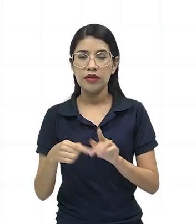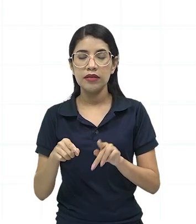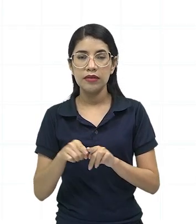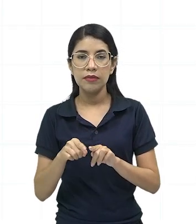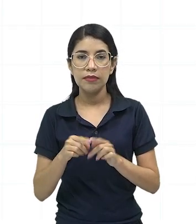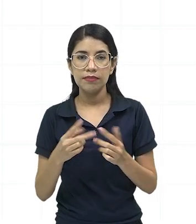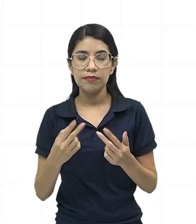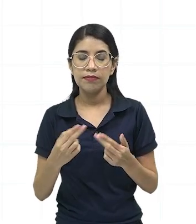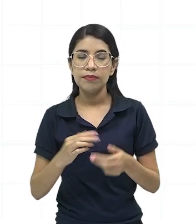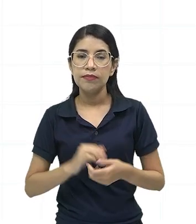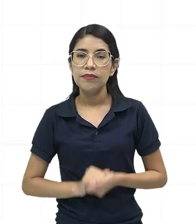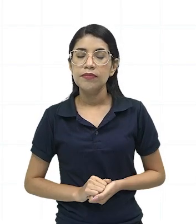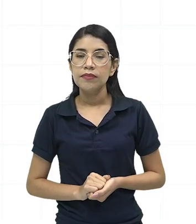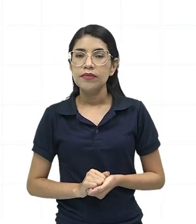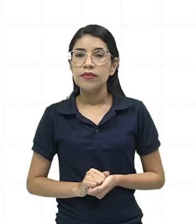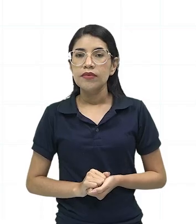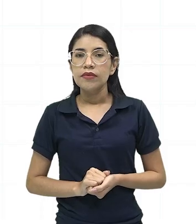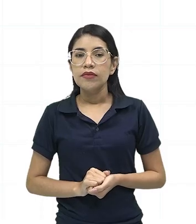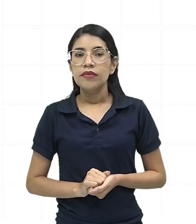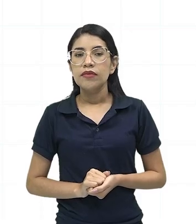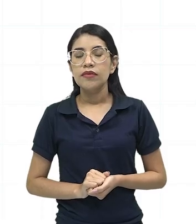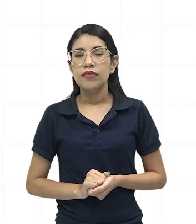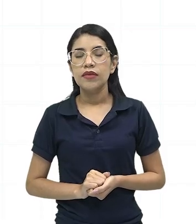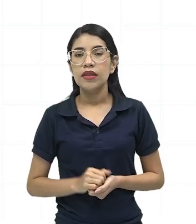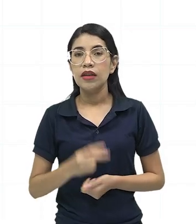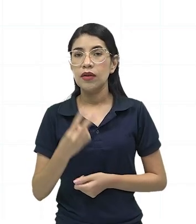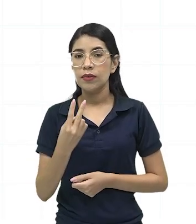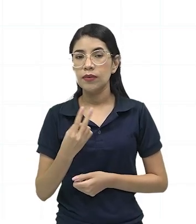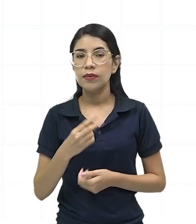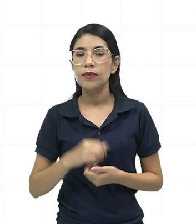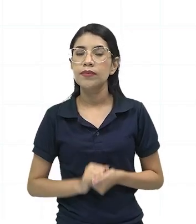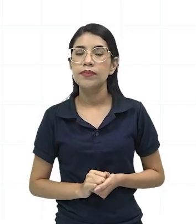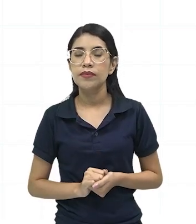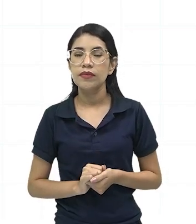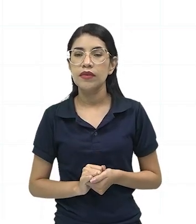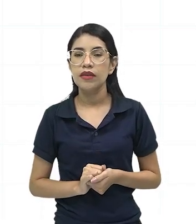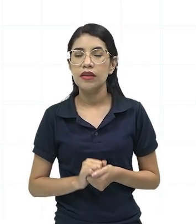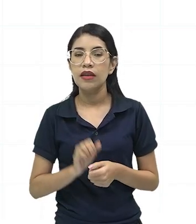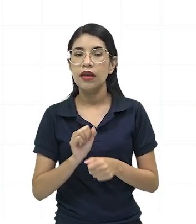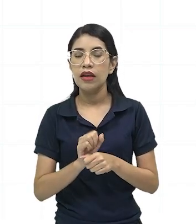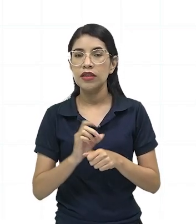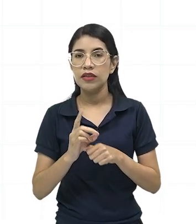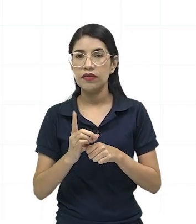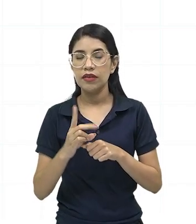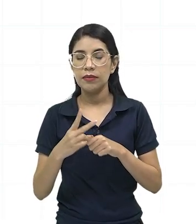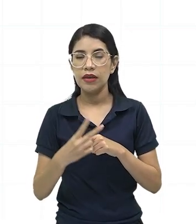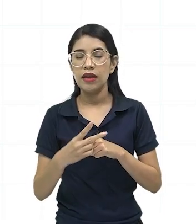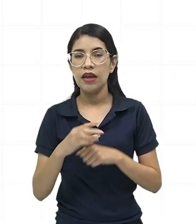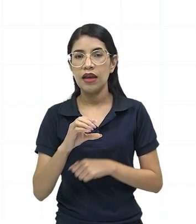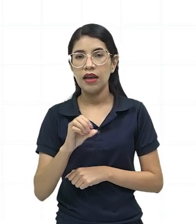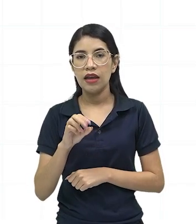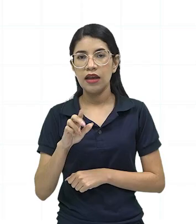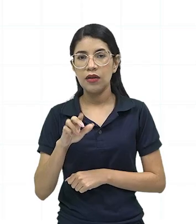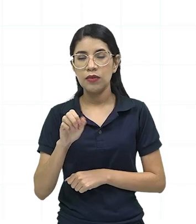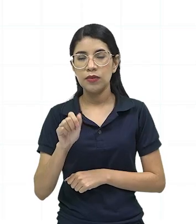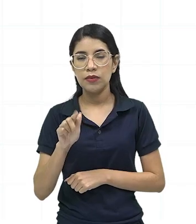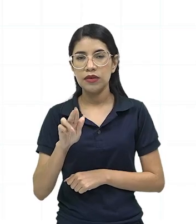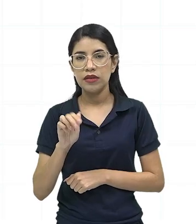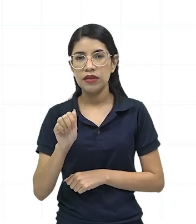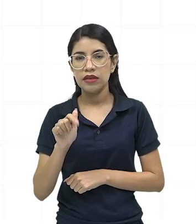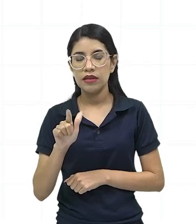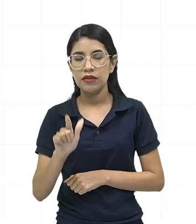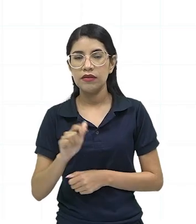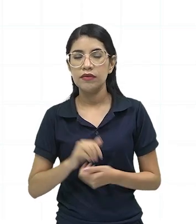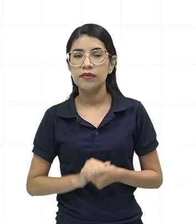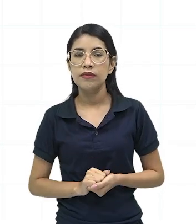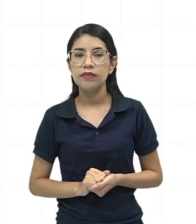tá? Lá na 2 são as conjunções subordinativas adverbiais causais. É muito nome, né? Conjunção,